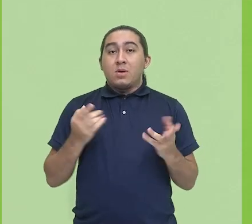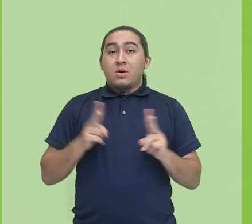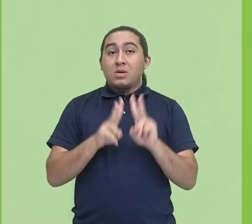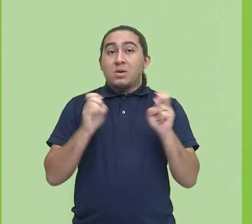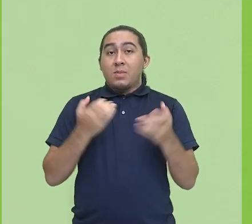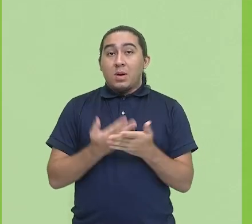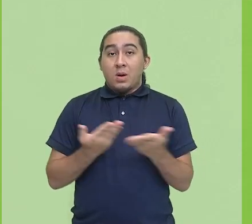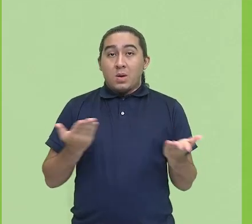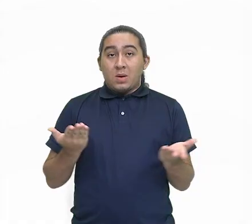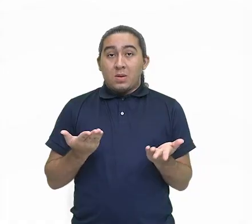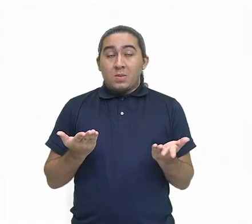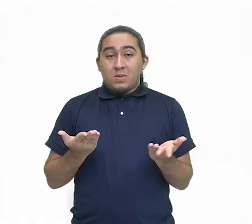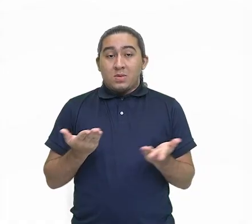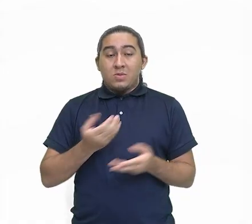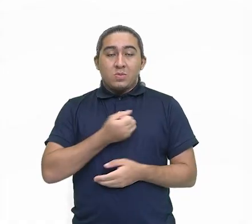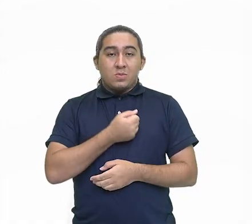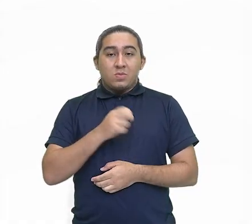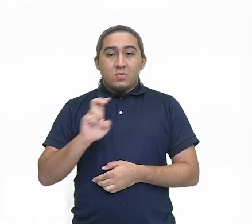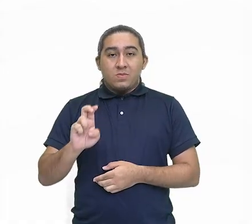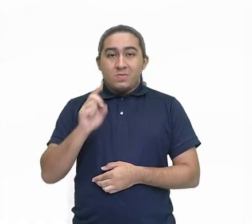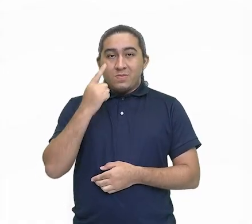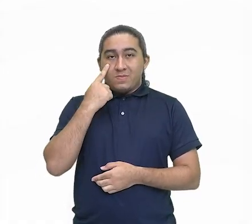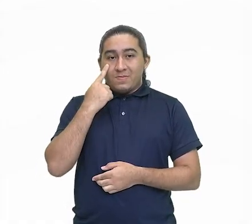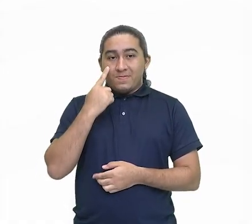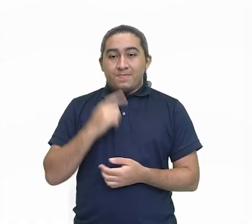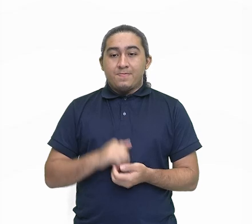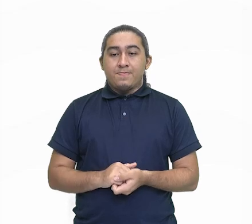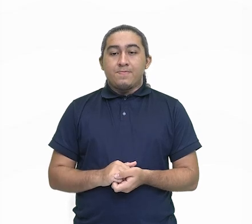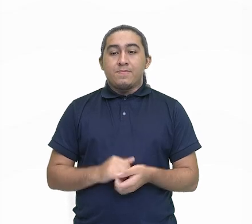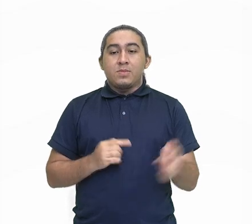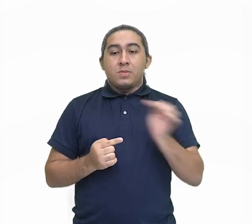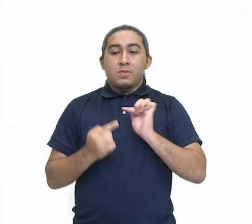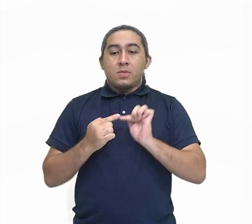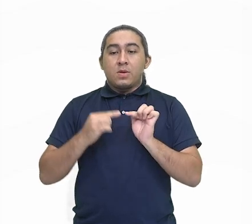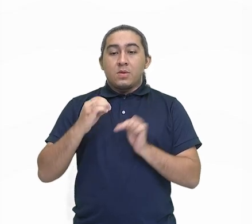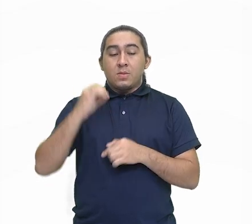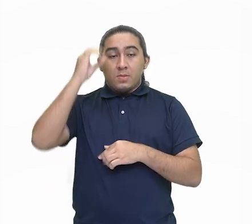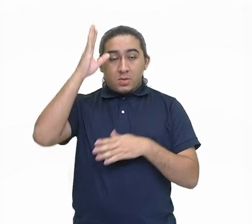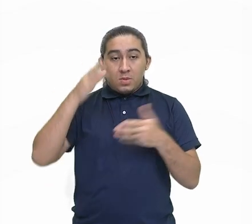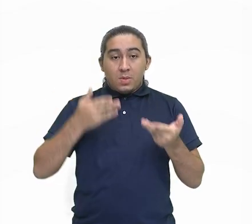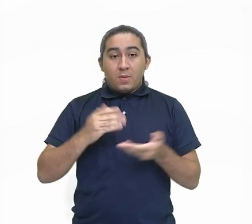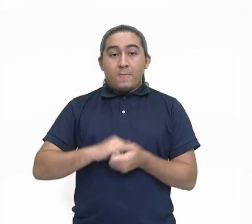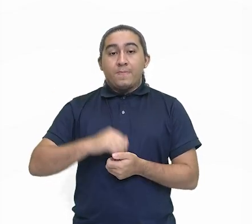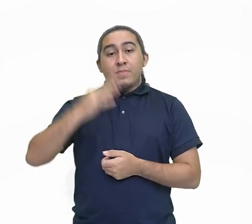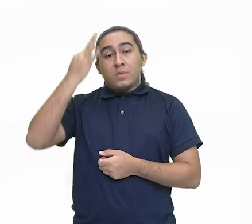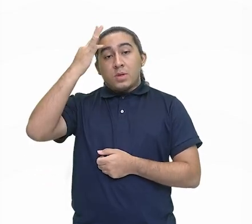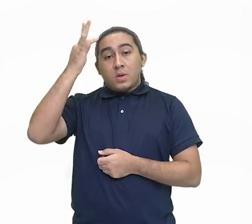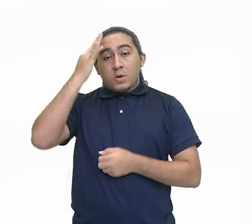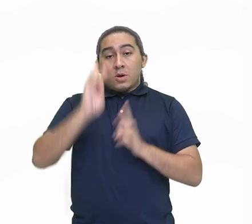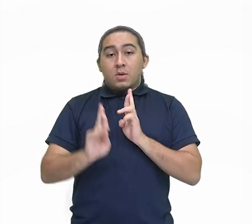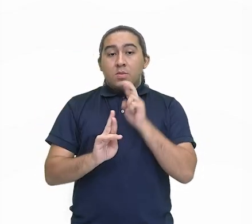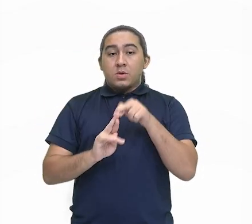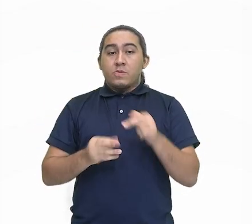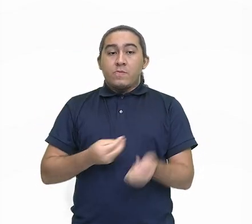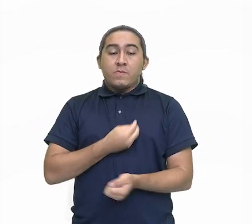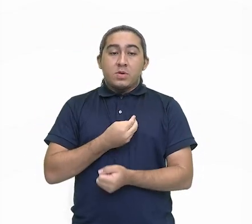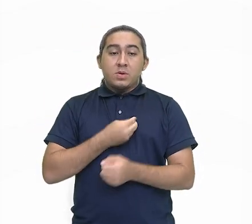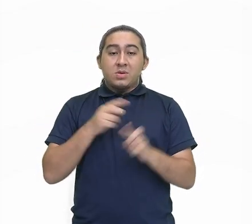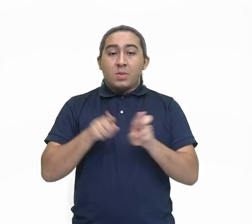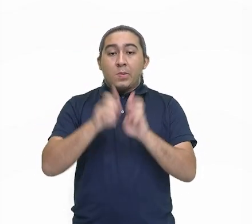na nossa aula 5. Vejam aí, objeto de conhecimento, teorias relacionadas à